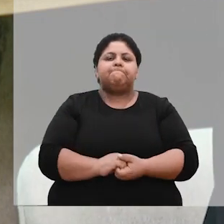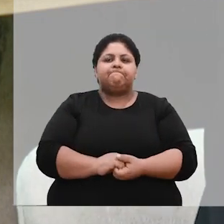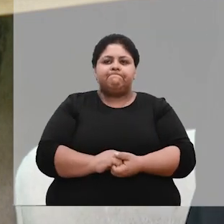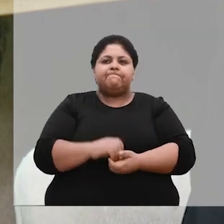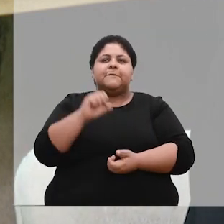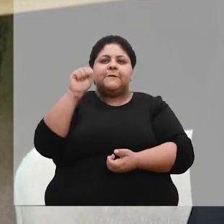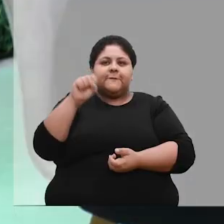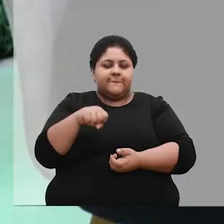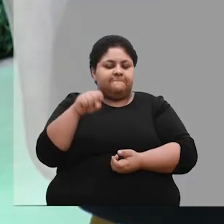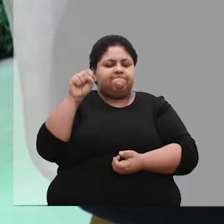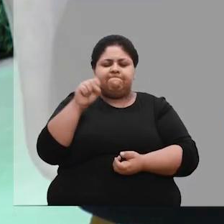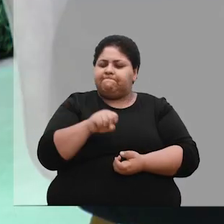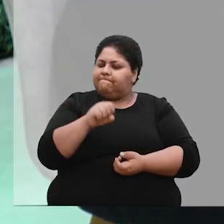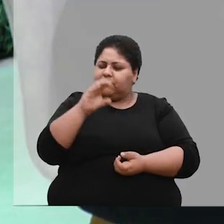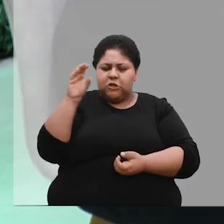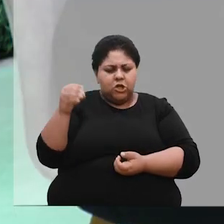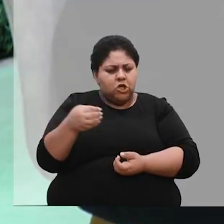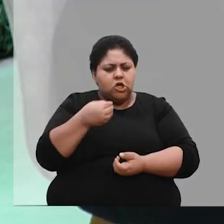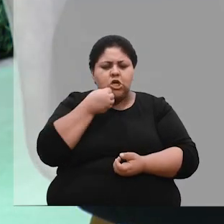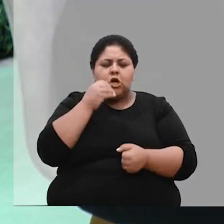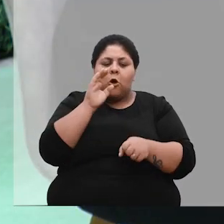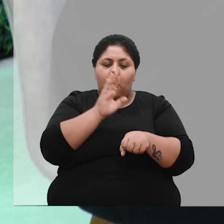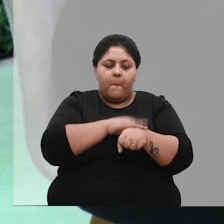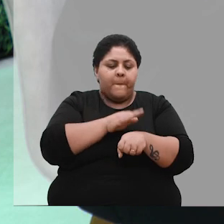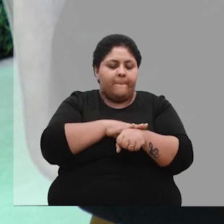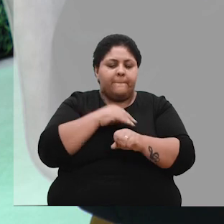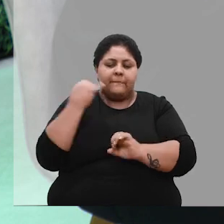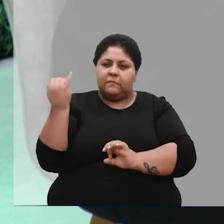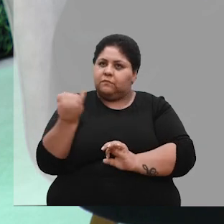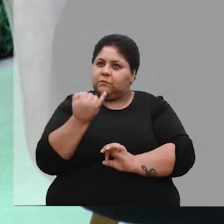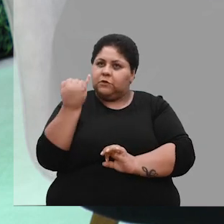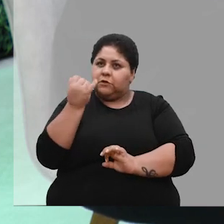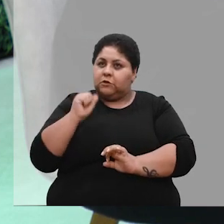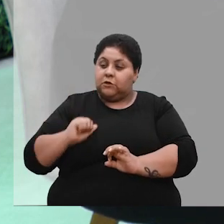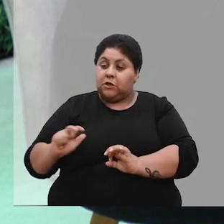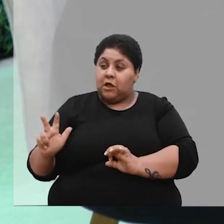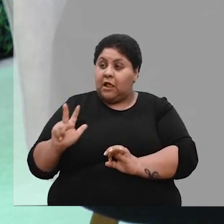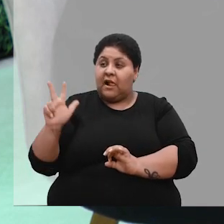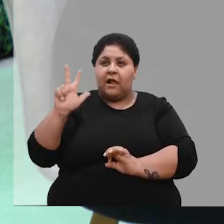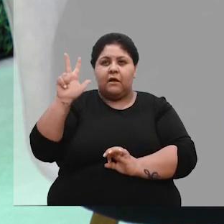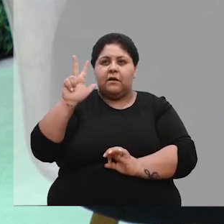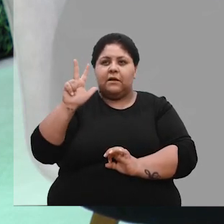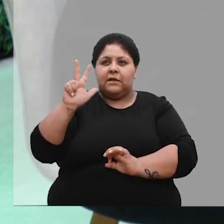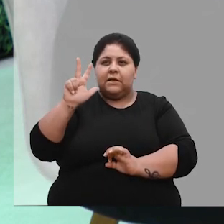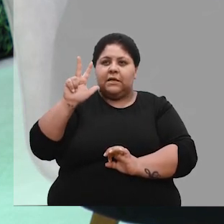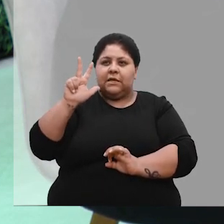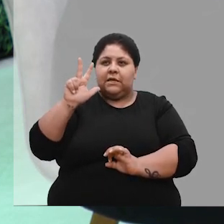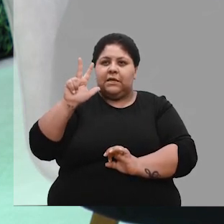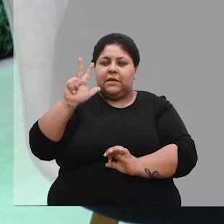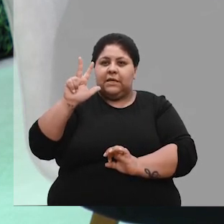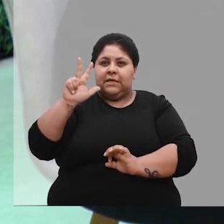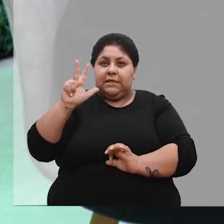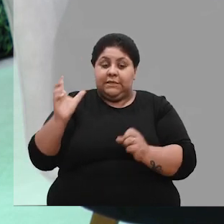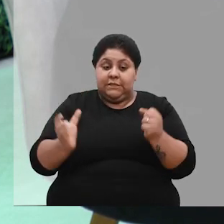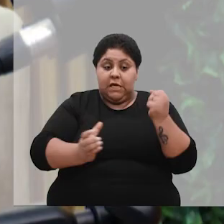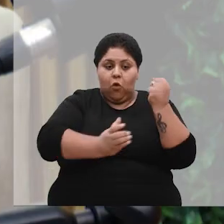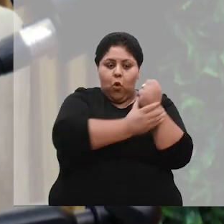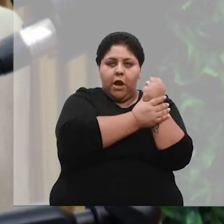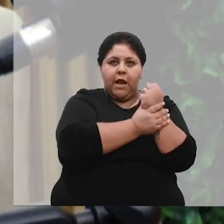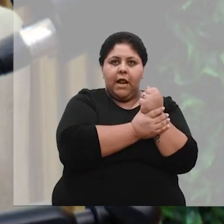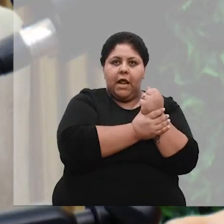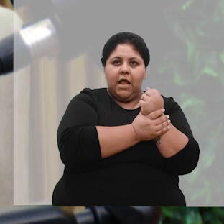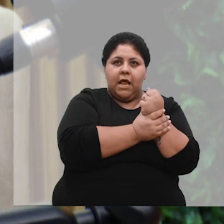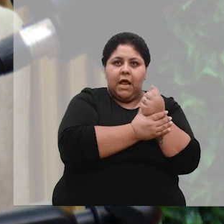vida? Sim, com toda a certeza do mundo, é um momento muito importante, muito valioso, que traz muita segurança para